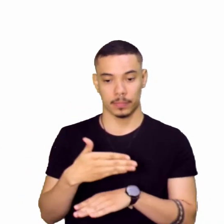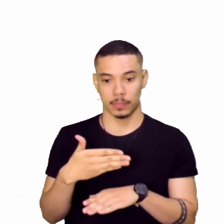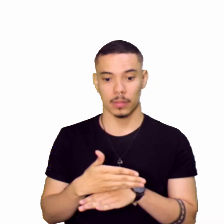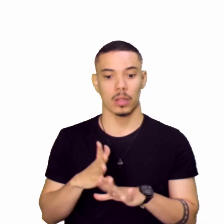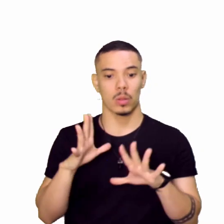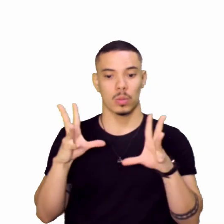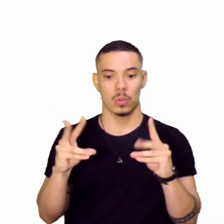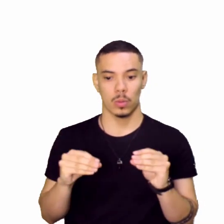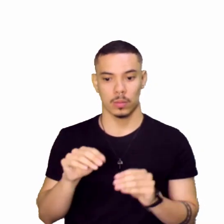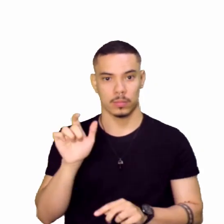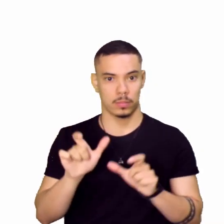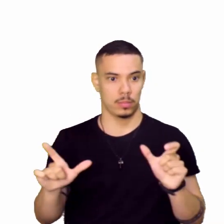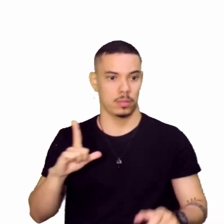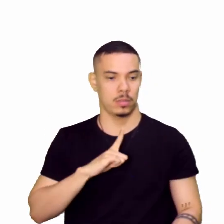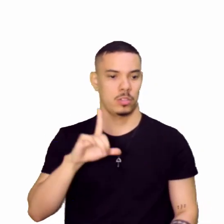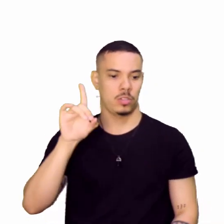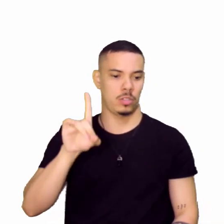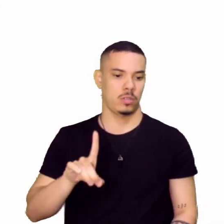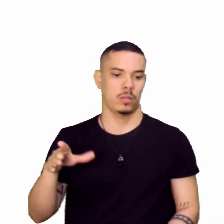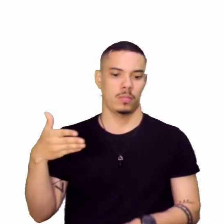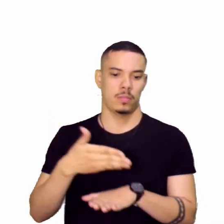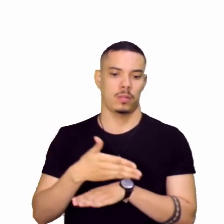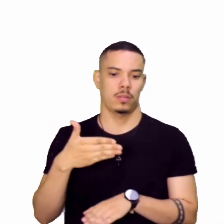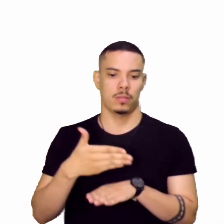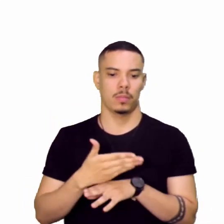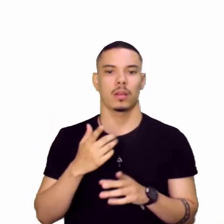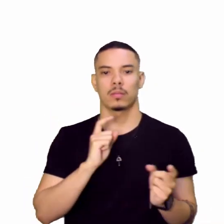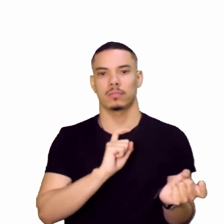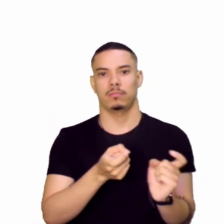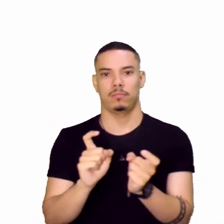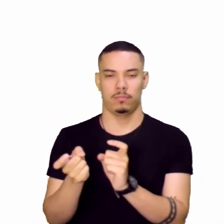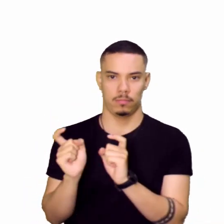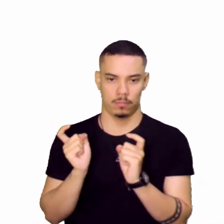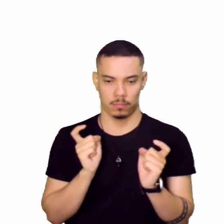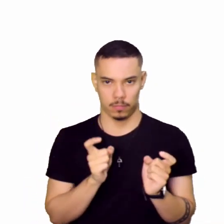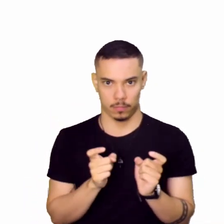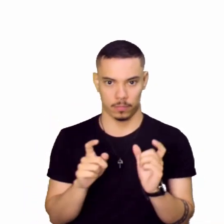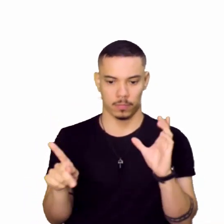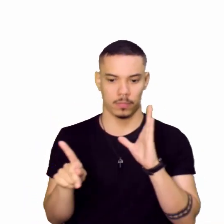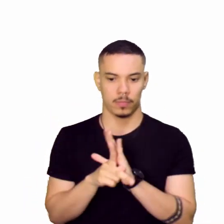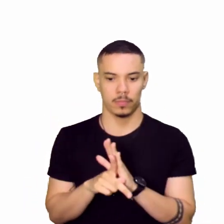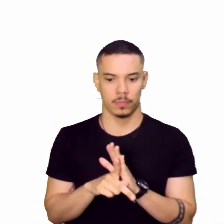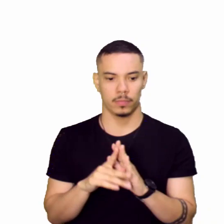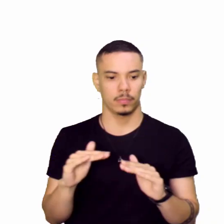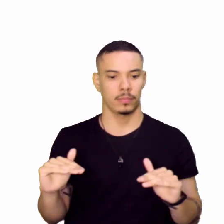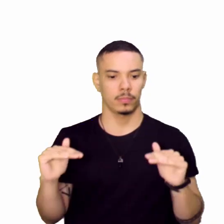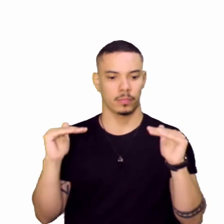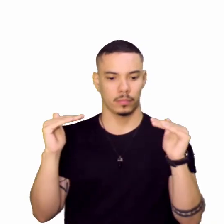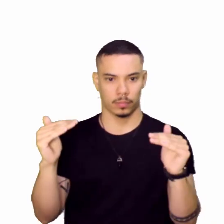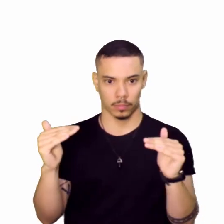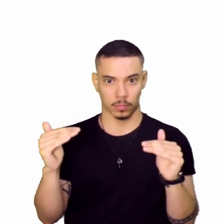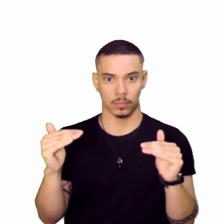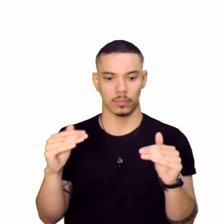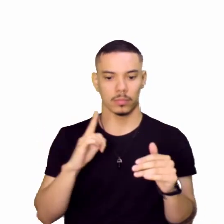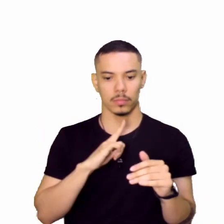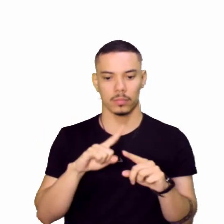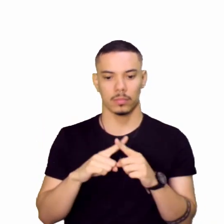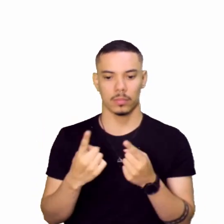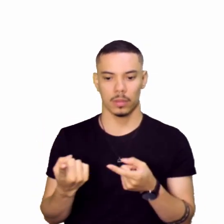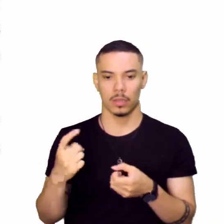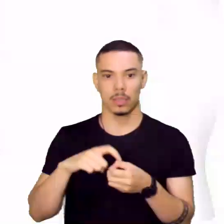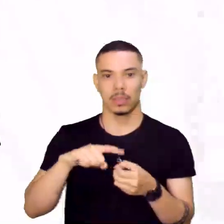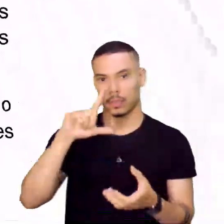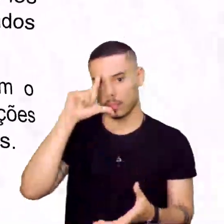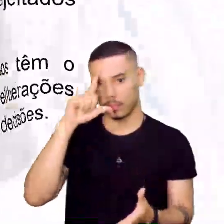todos os cidadãos têm o direito de participar das discussões né deliberações da polis naquele tempo voltando revogando